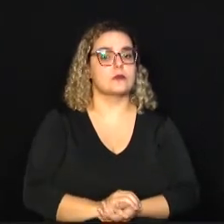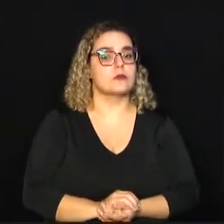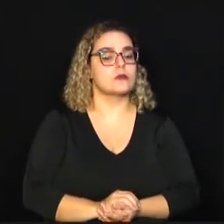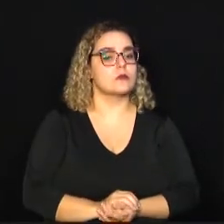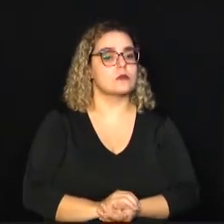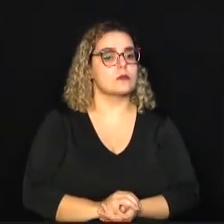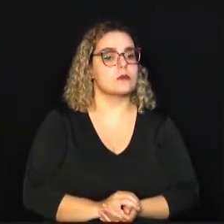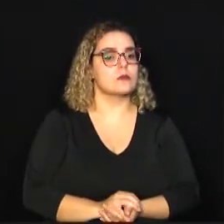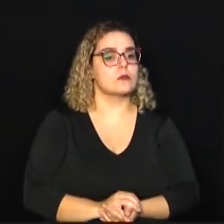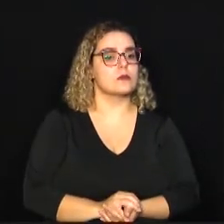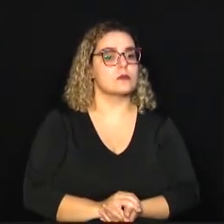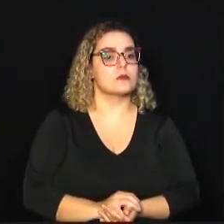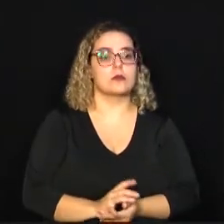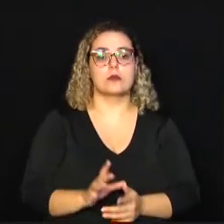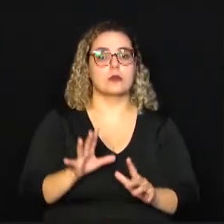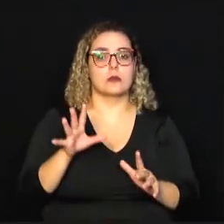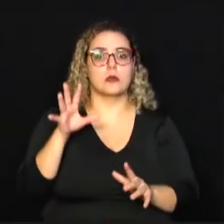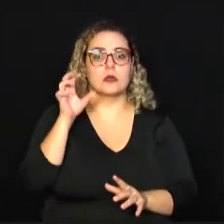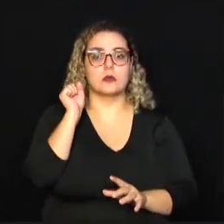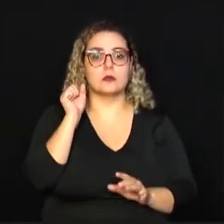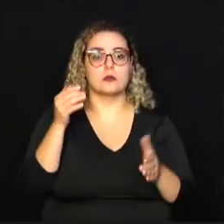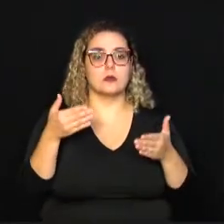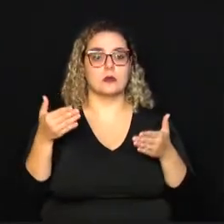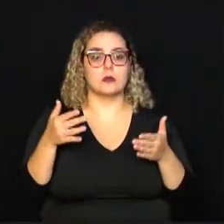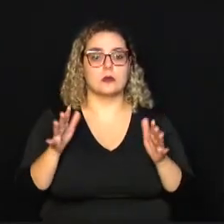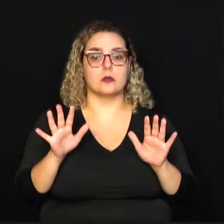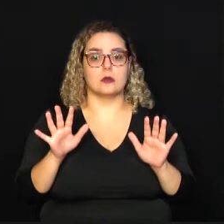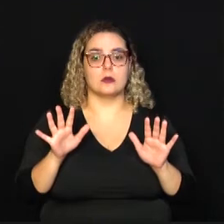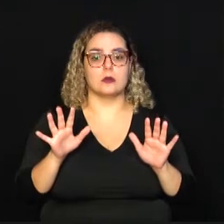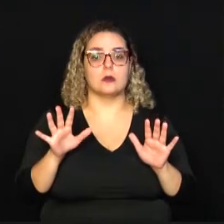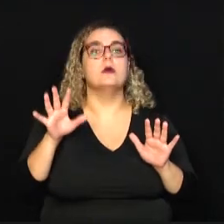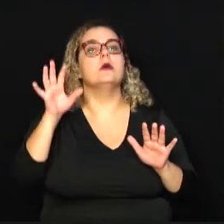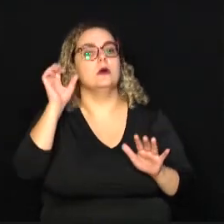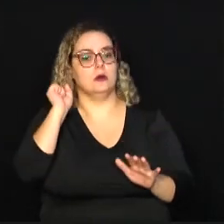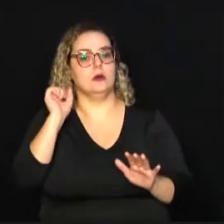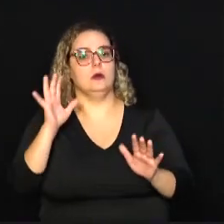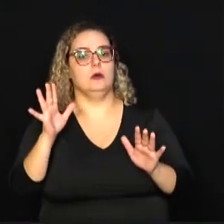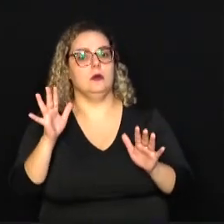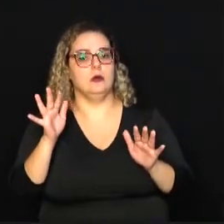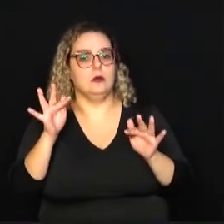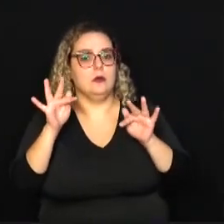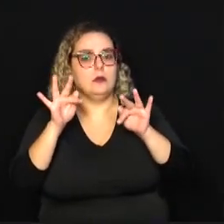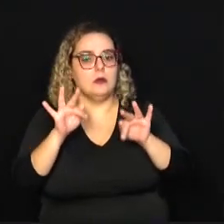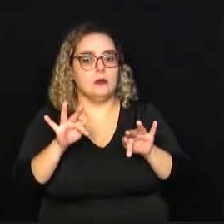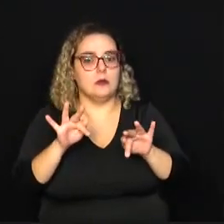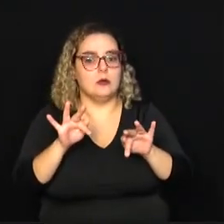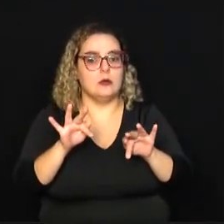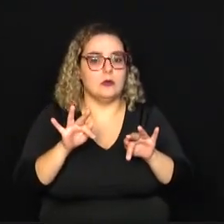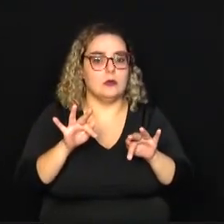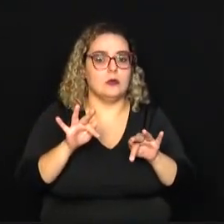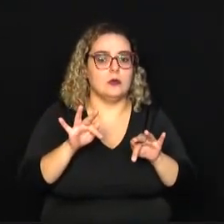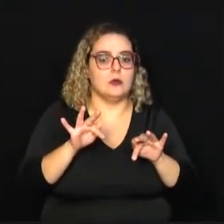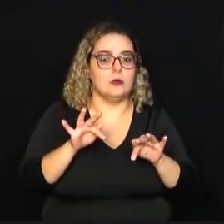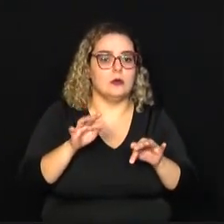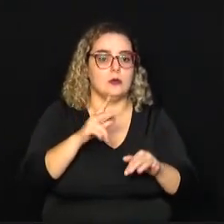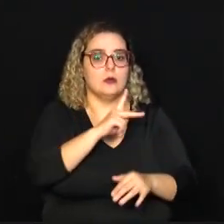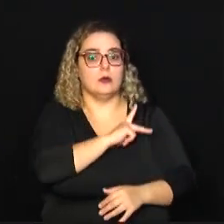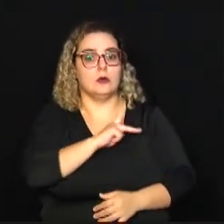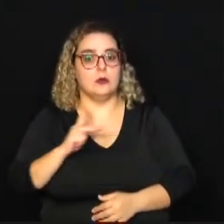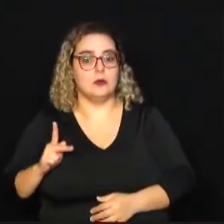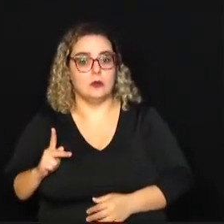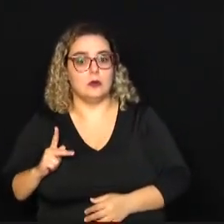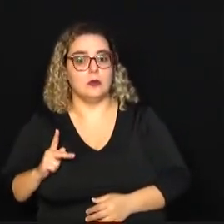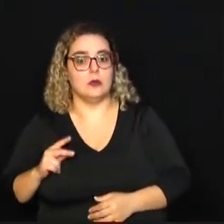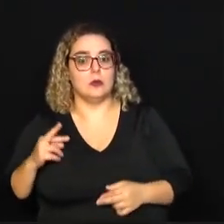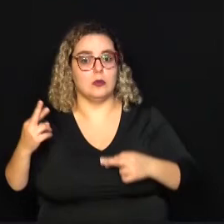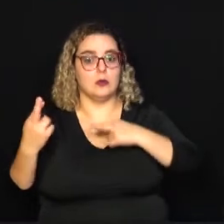Vocês ouviram? Vocês estão me ouvindo agora ou não? Tá me ouvindo? Agora eu tô, mas no finalzinho, quando você falou ali do presidente, a relação do